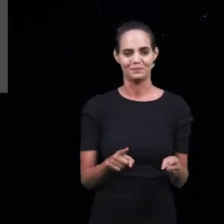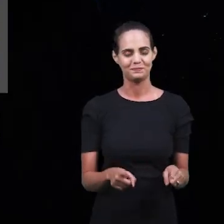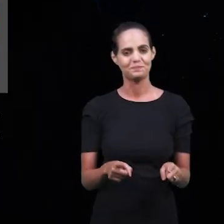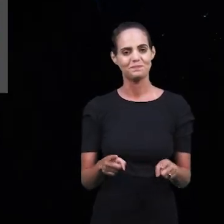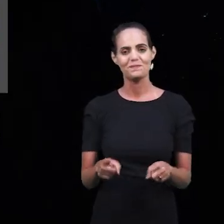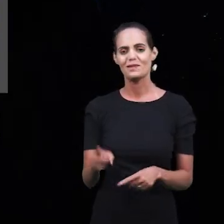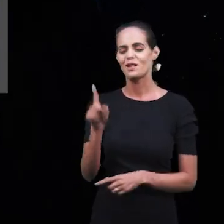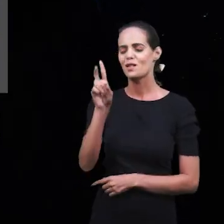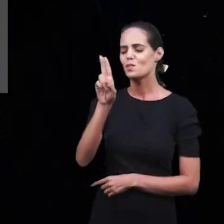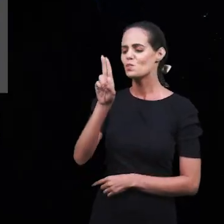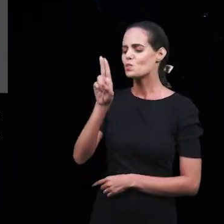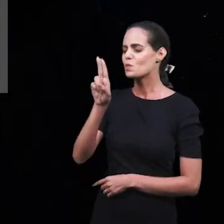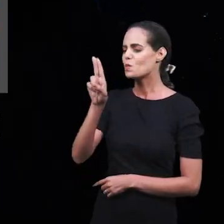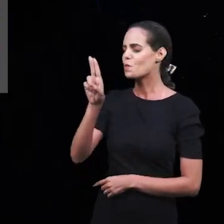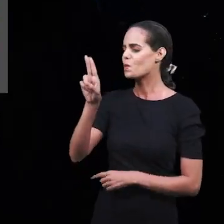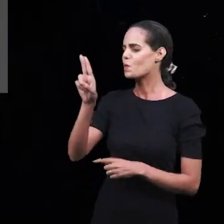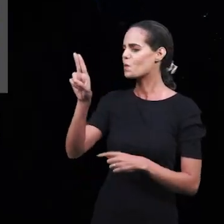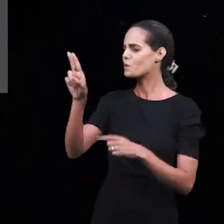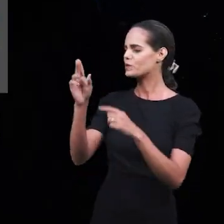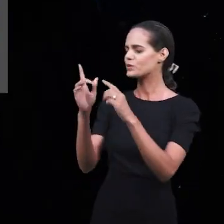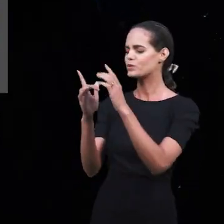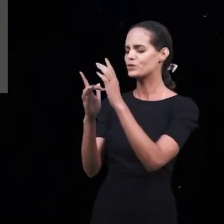Oh, que nome